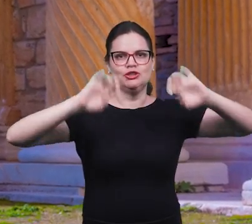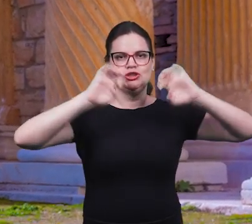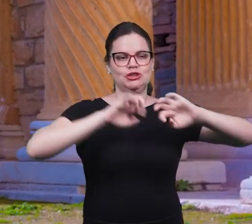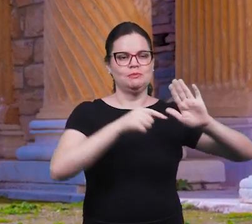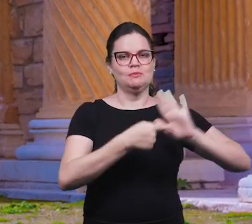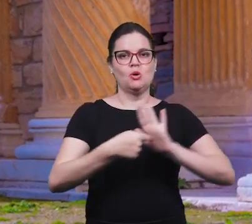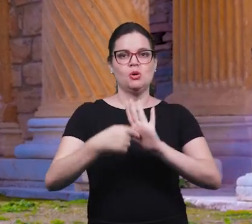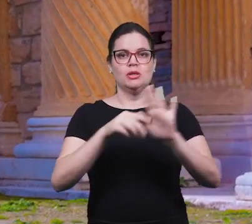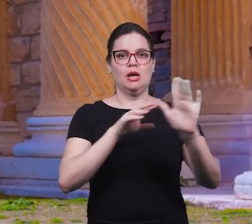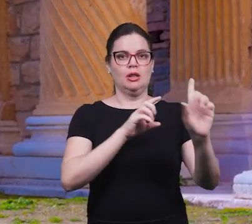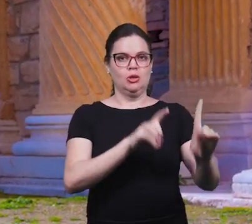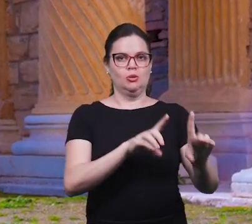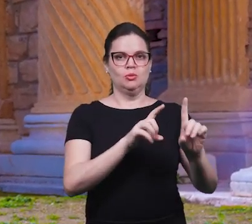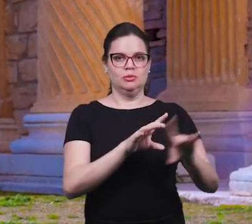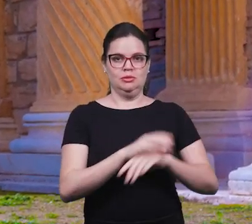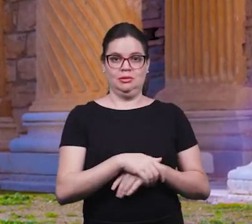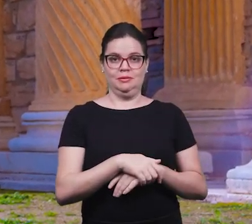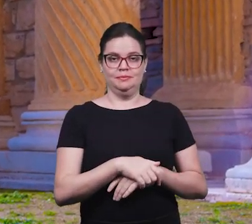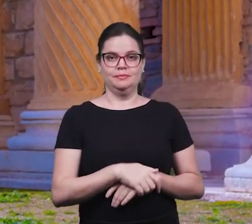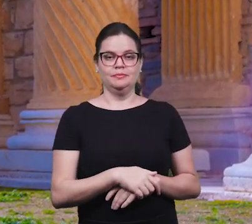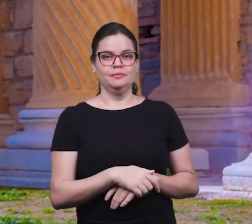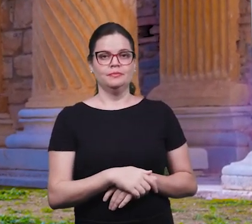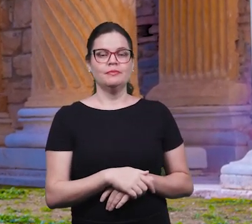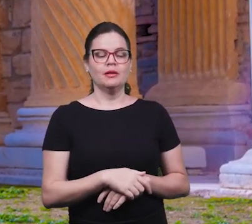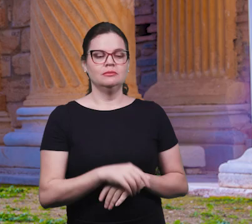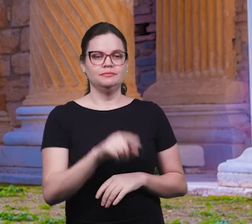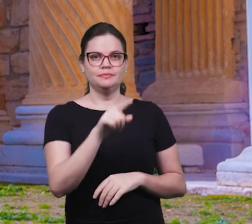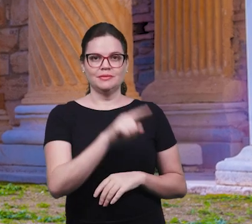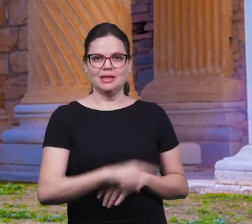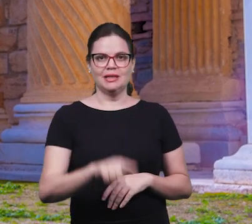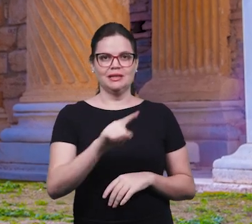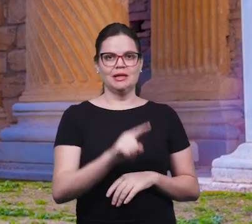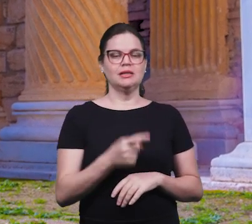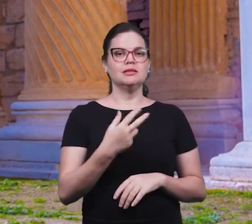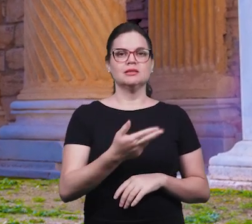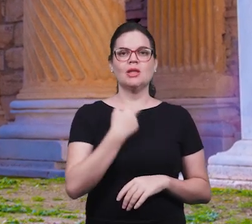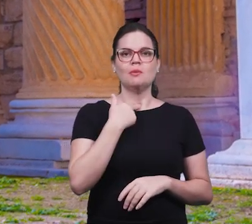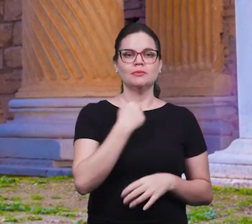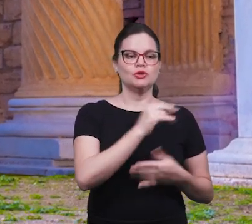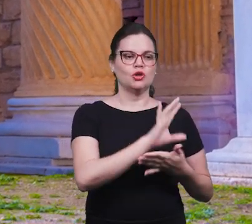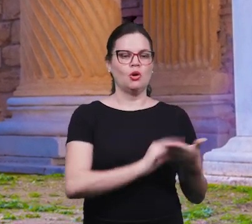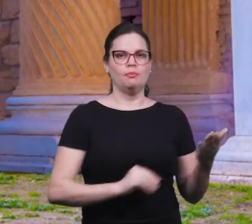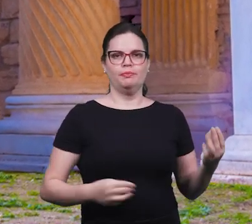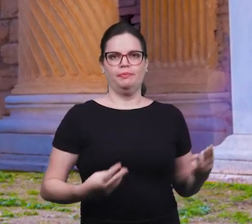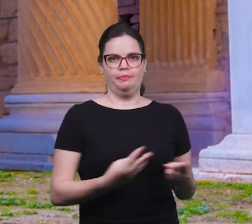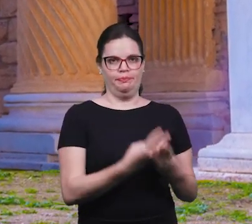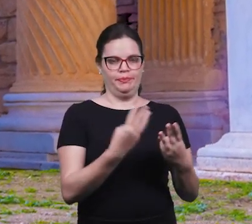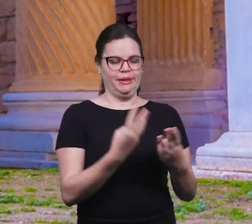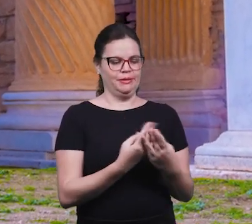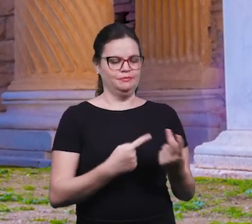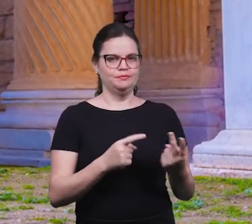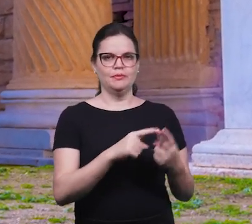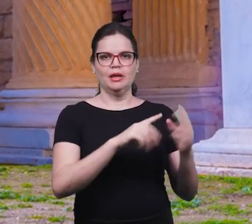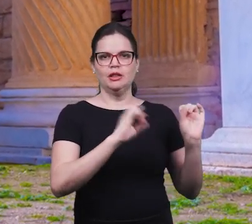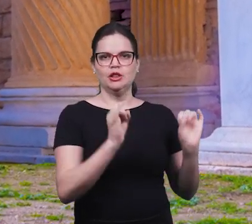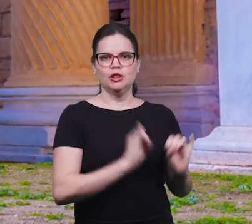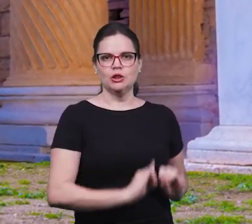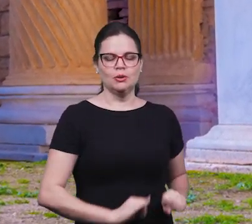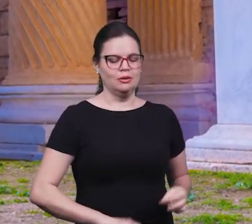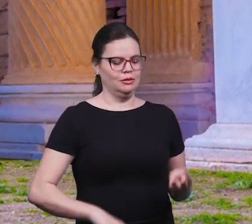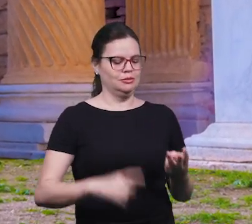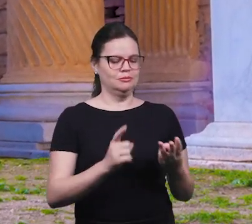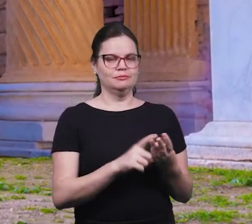diferente de tudo que era religião que existia, tanto do judaísmo, como do paganismo,